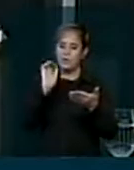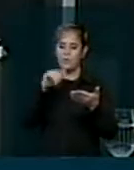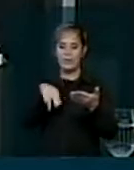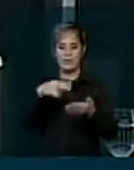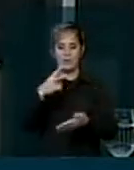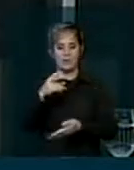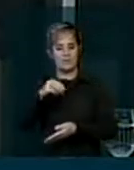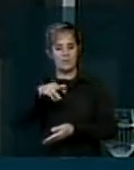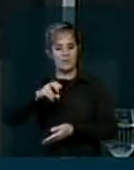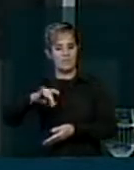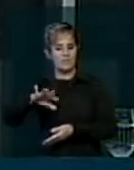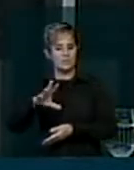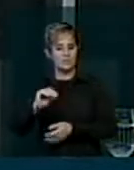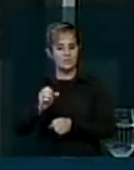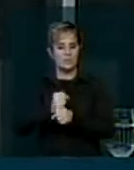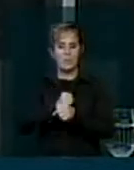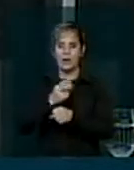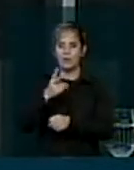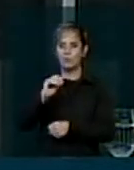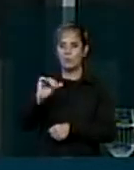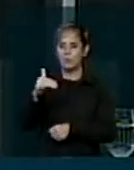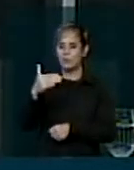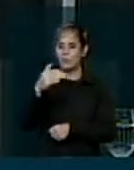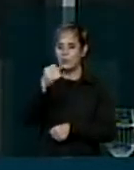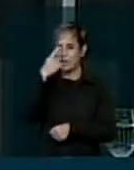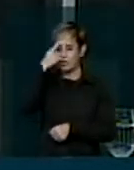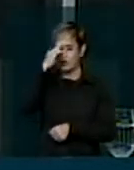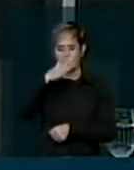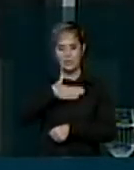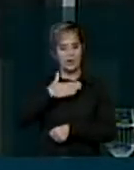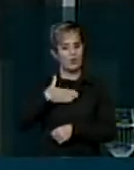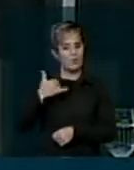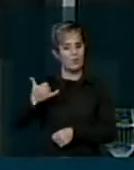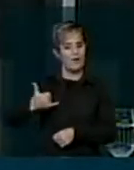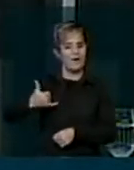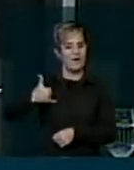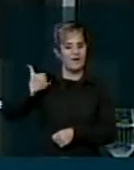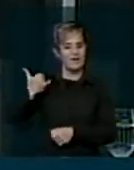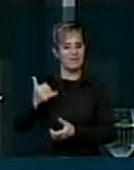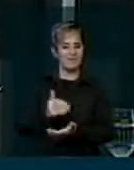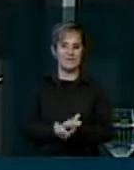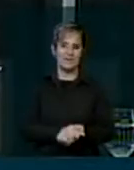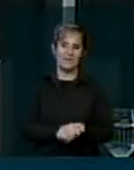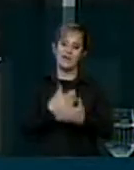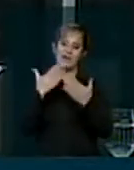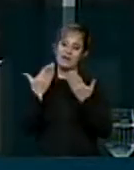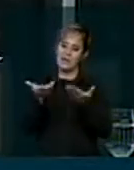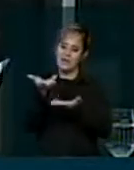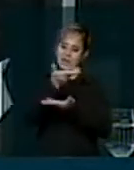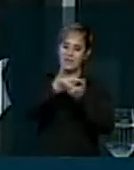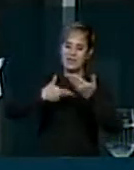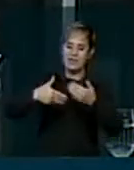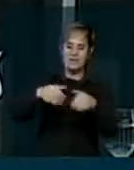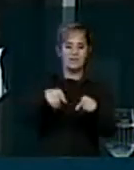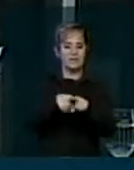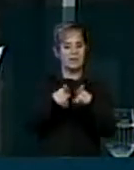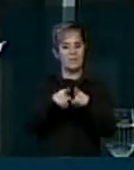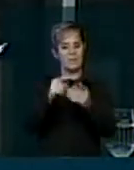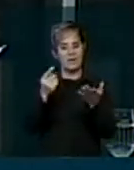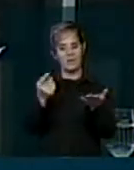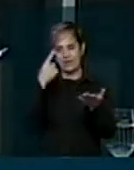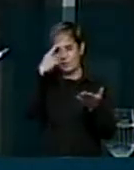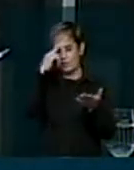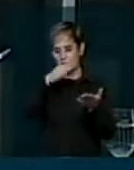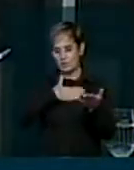de 2010, data do meu aniversário. E compartilhando também essa data do